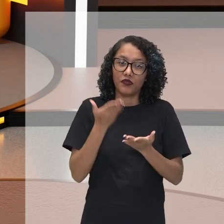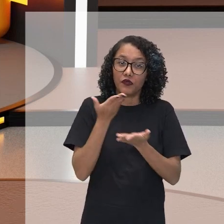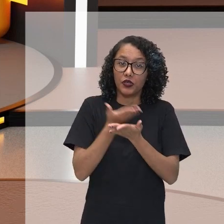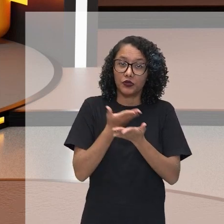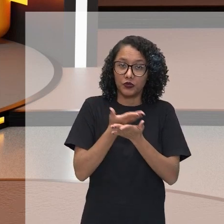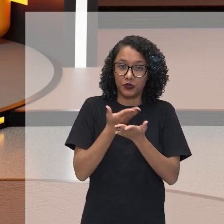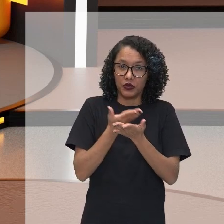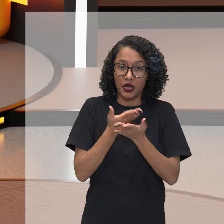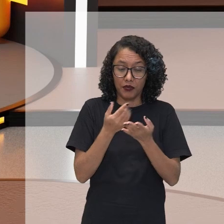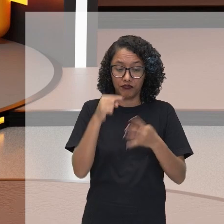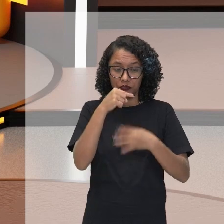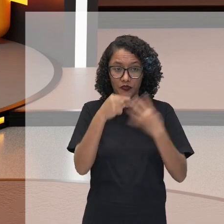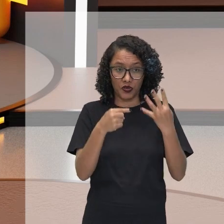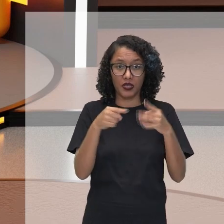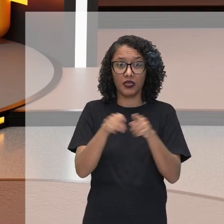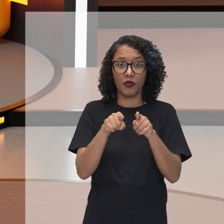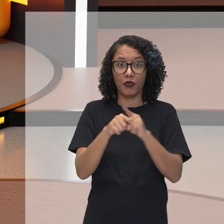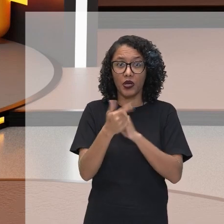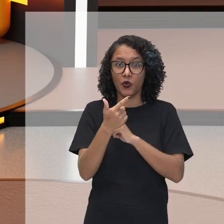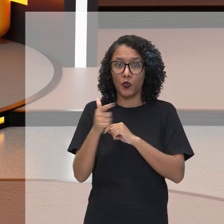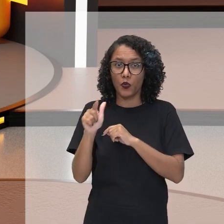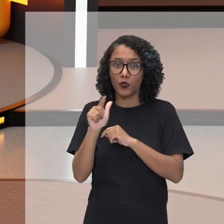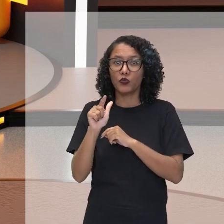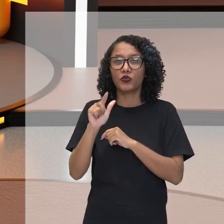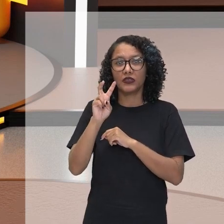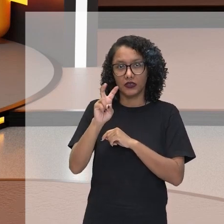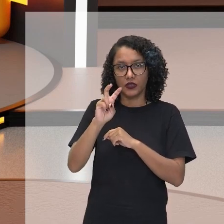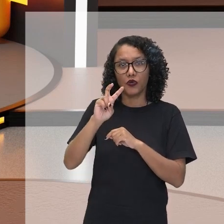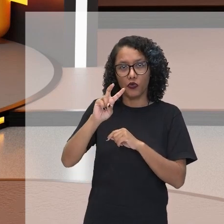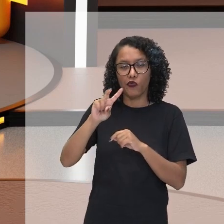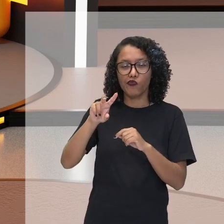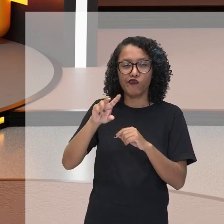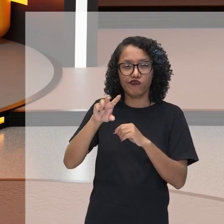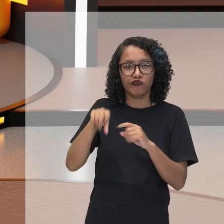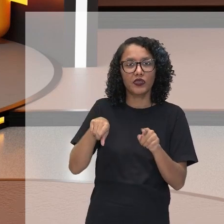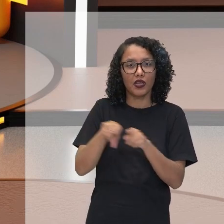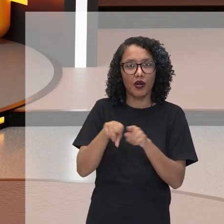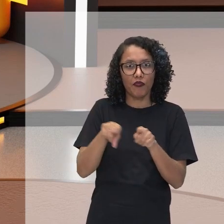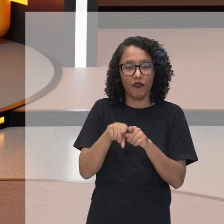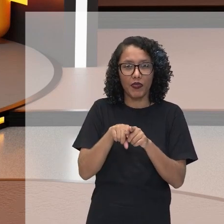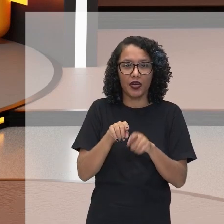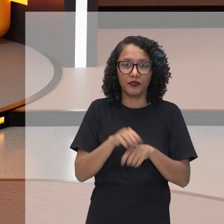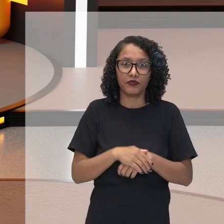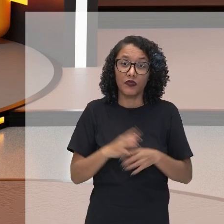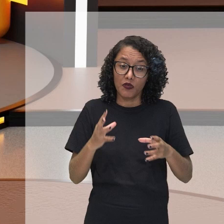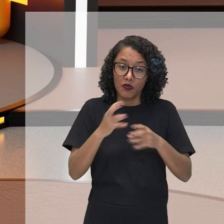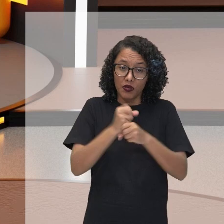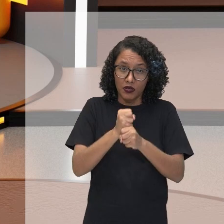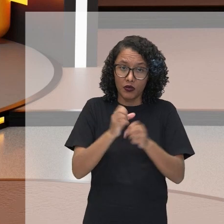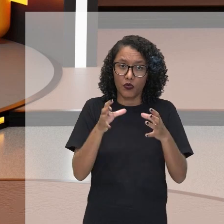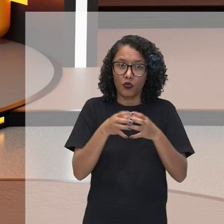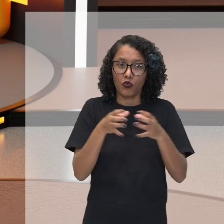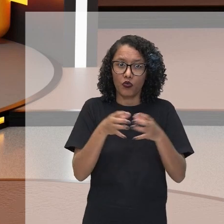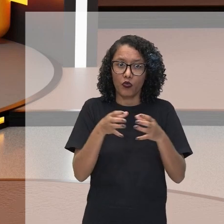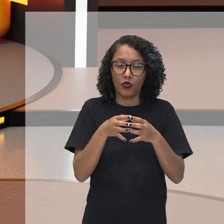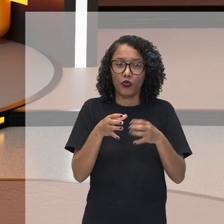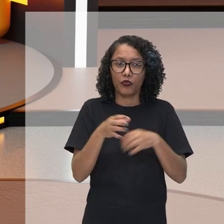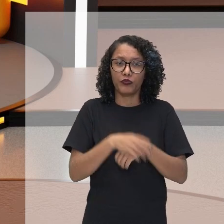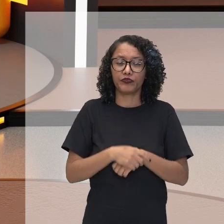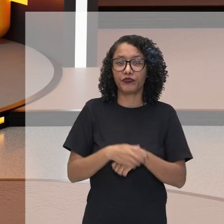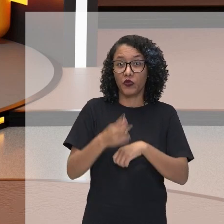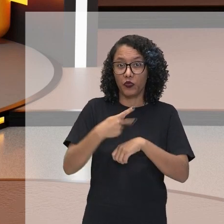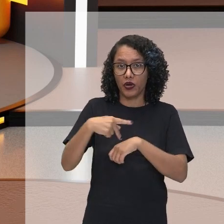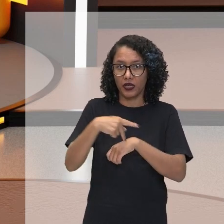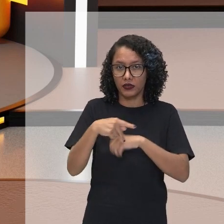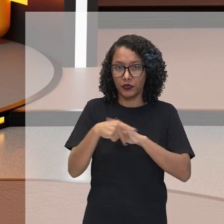outros 5 que acabam formando os tigres asiáticos. Esses países, gente, eles vão,